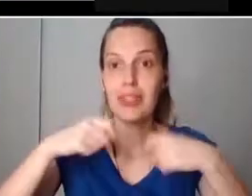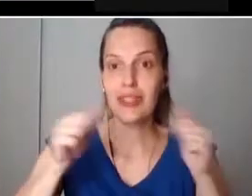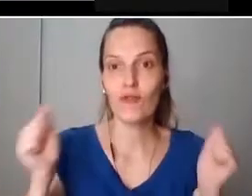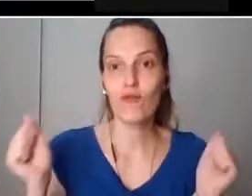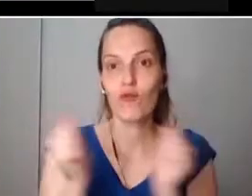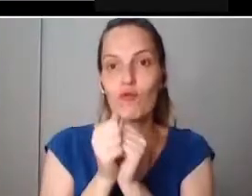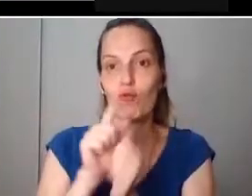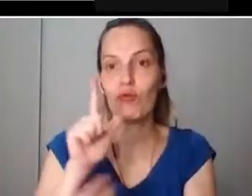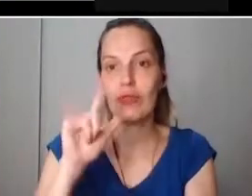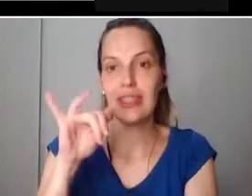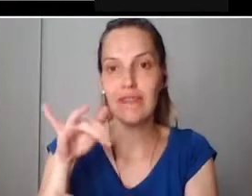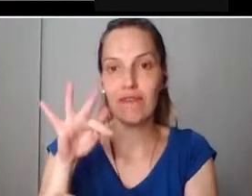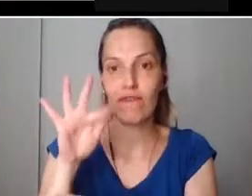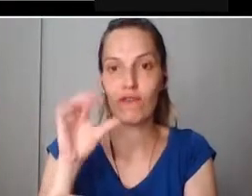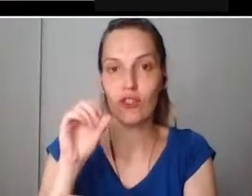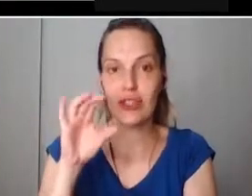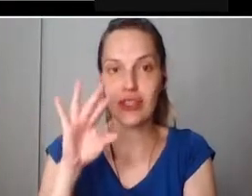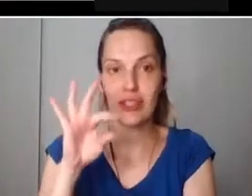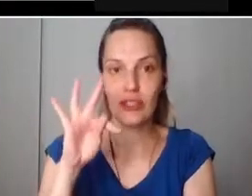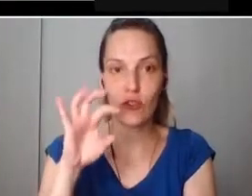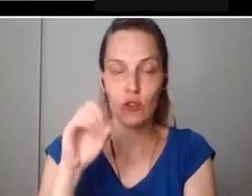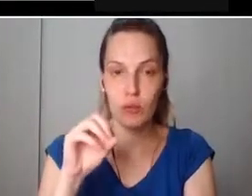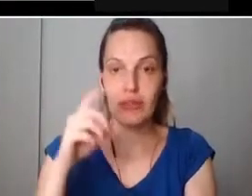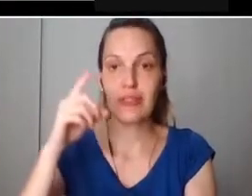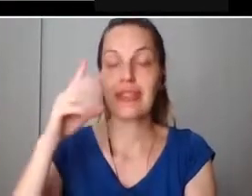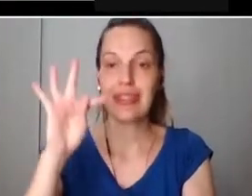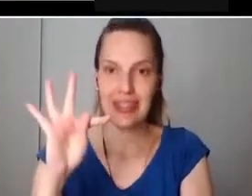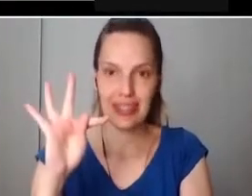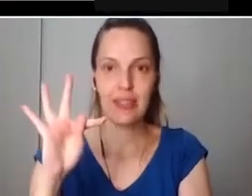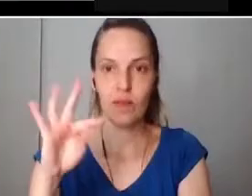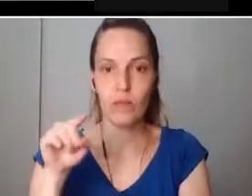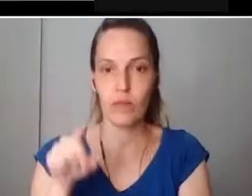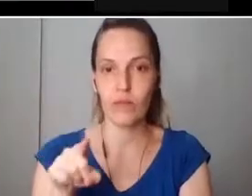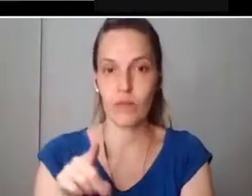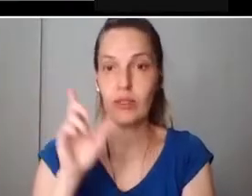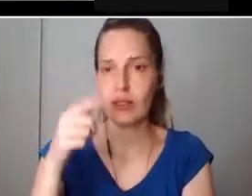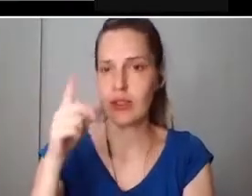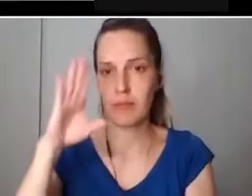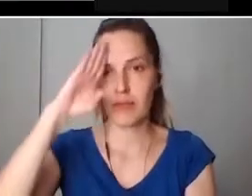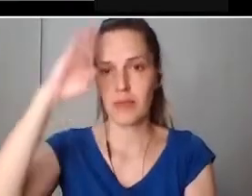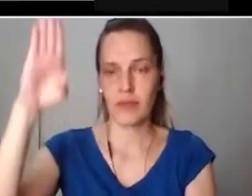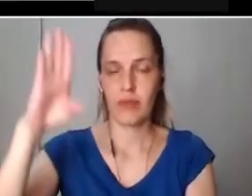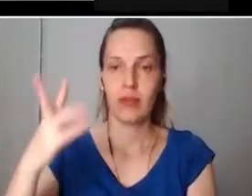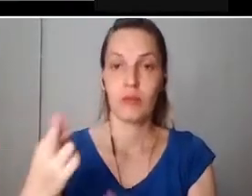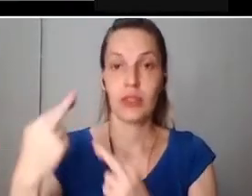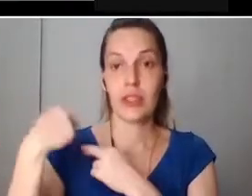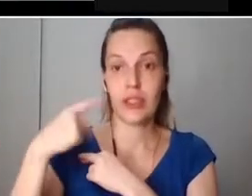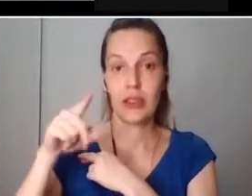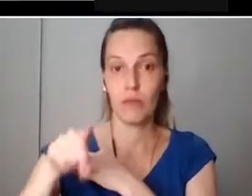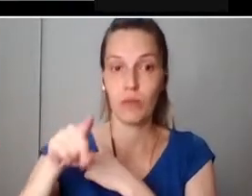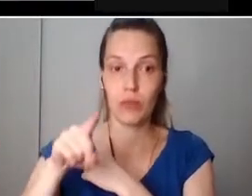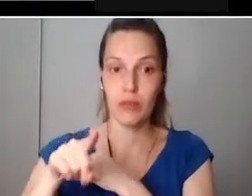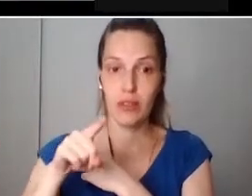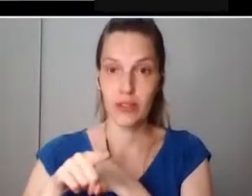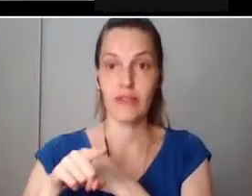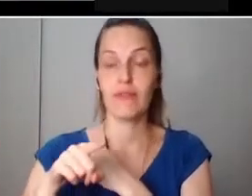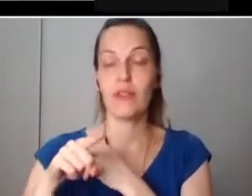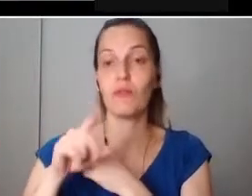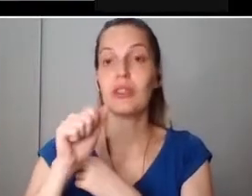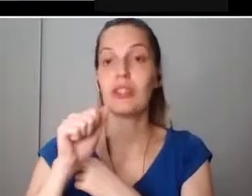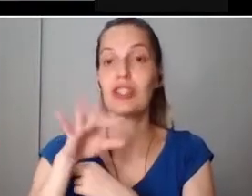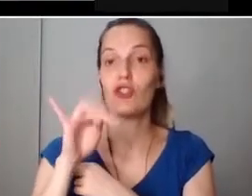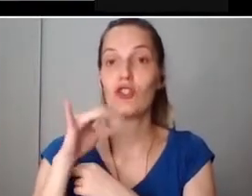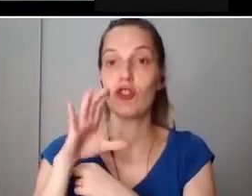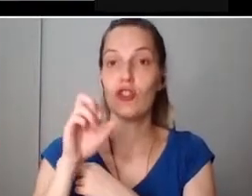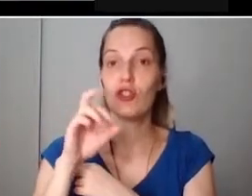chama de linfócito T folicular helper, que é o principal responsável por garantir esses anticorpos de alta performance.